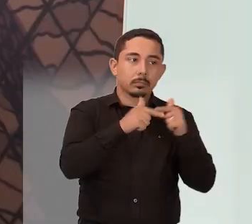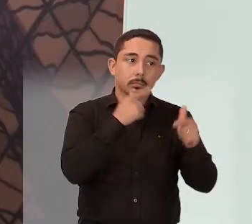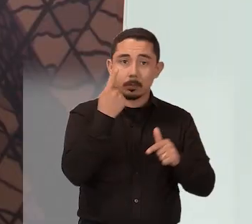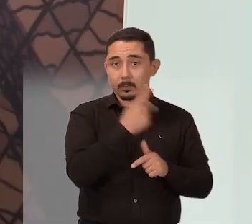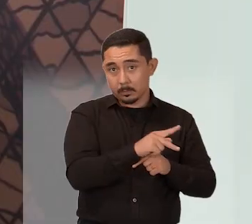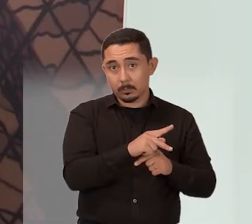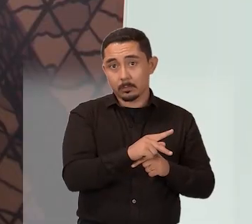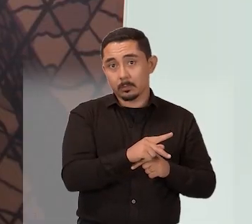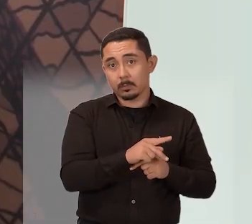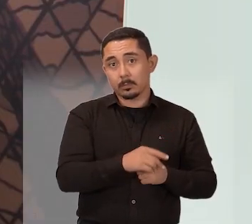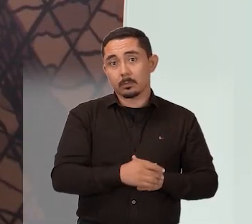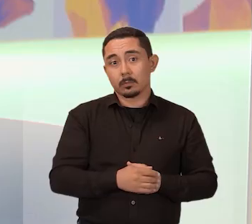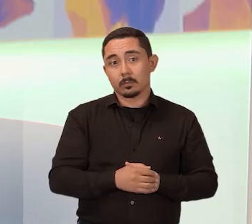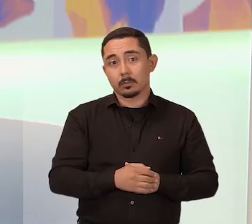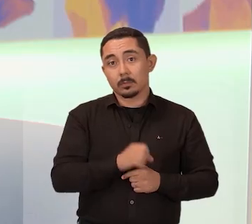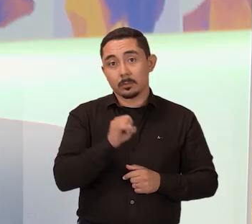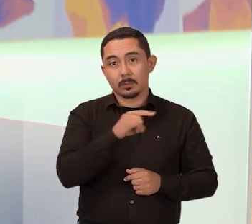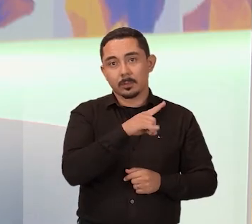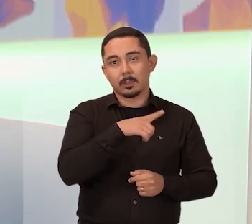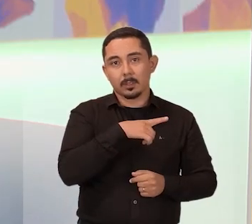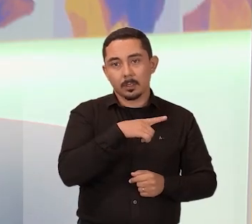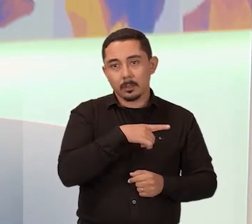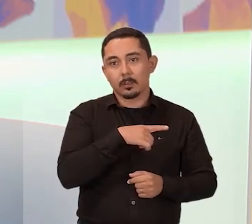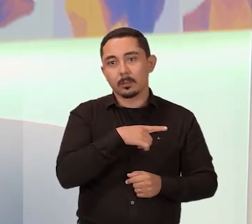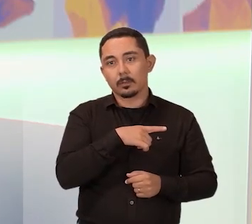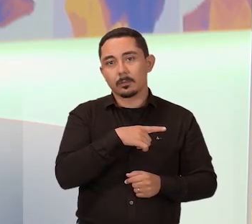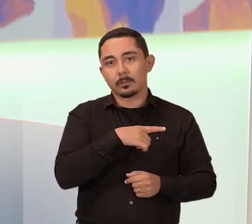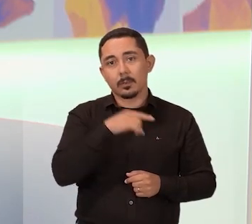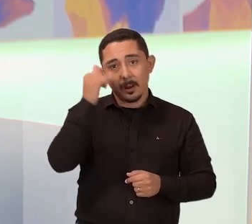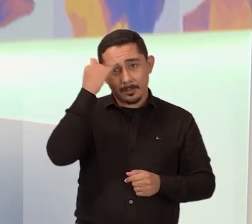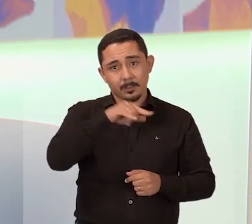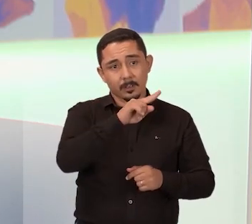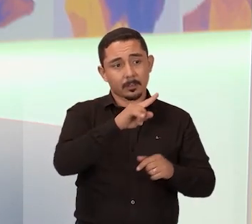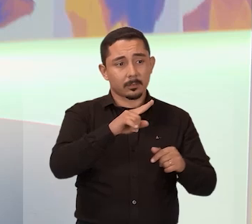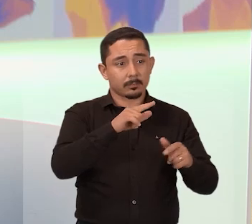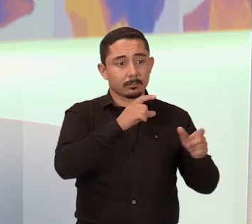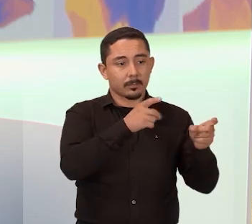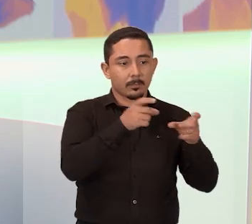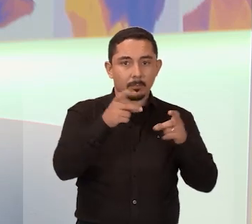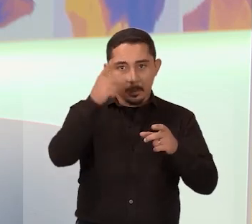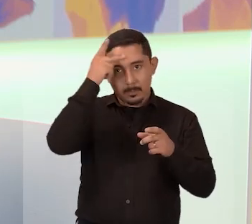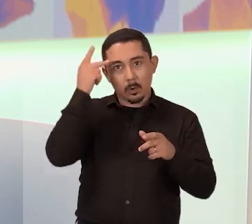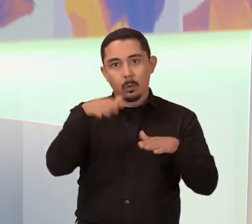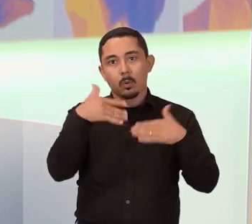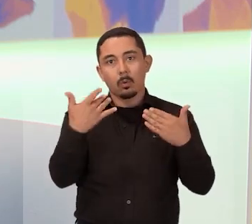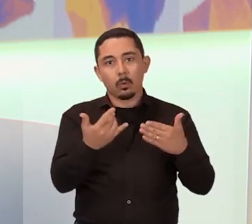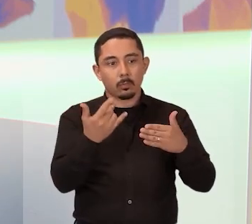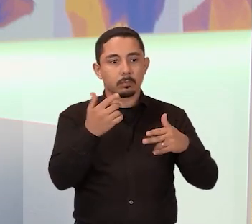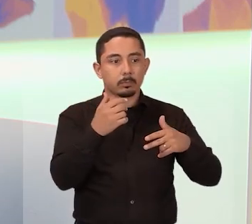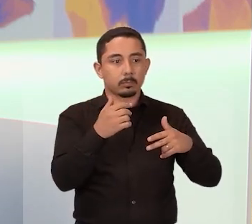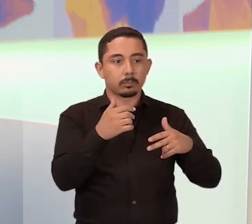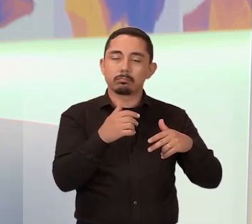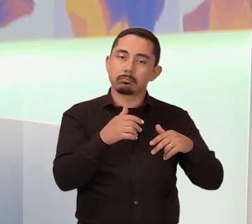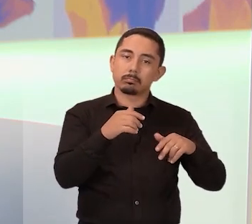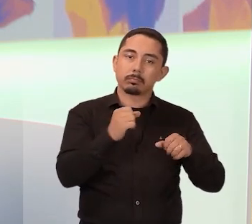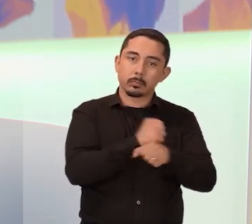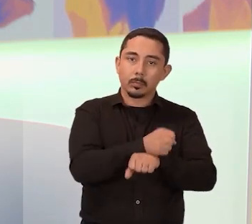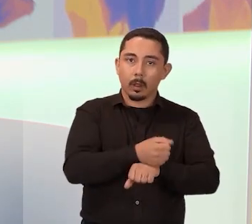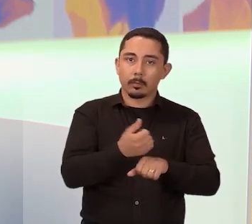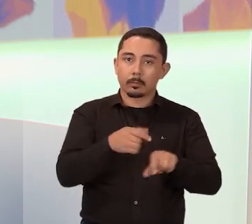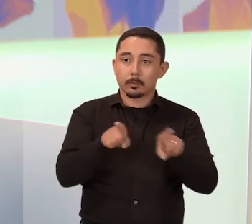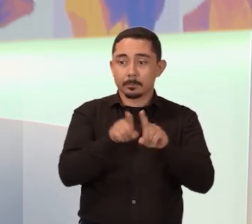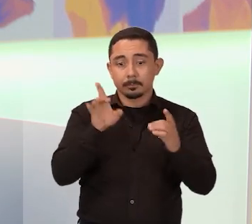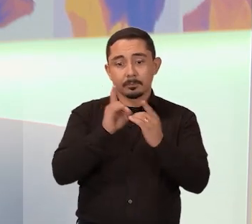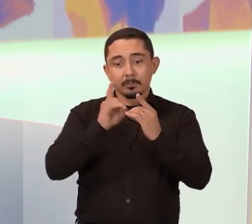recebam os frutos do seu trabalho, se pretende prevenir o trabalho escravo e o tráfico de pessoas e atender as pessoas que já